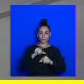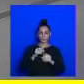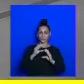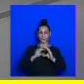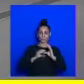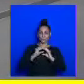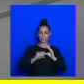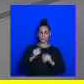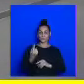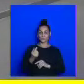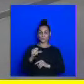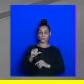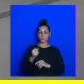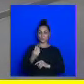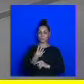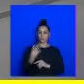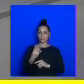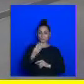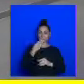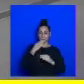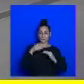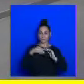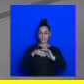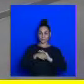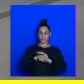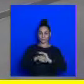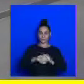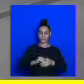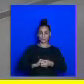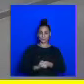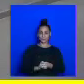Sorteio do concurso 1944 da Time Mania.